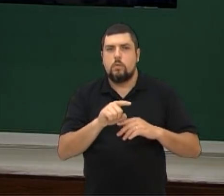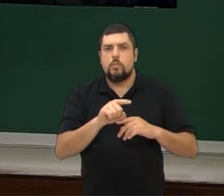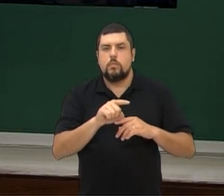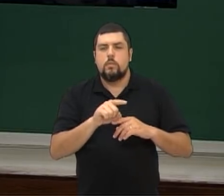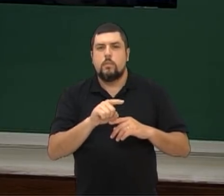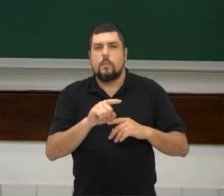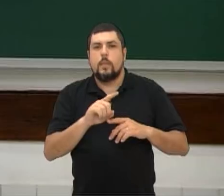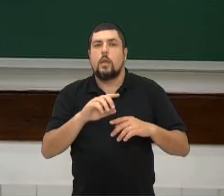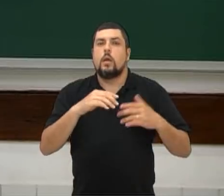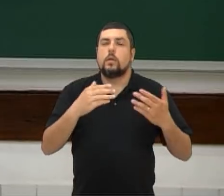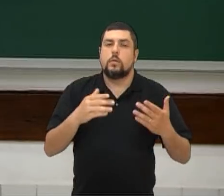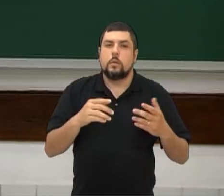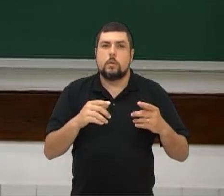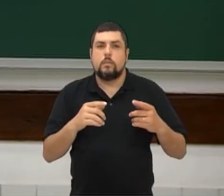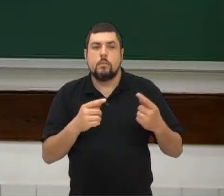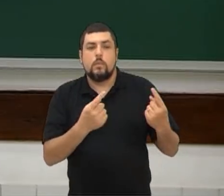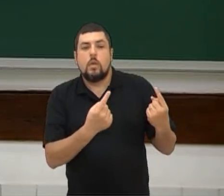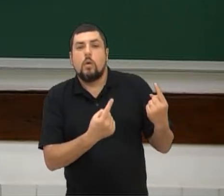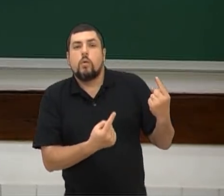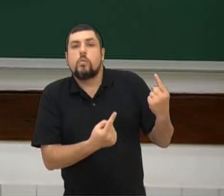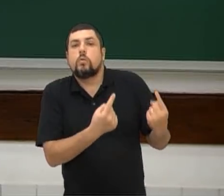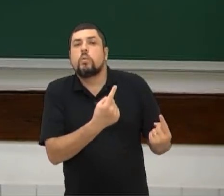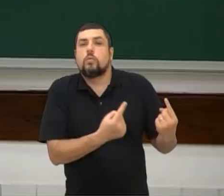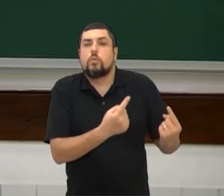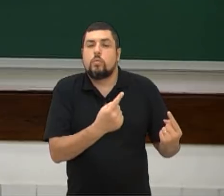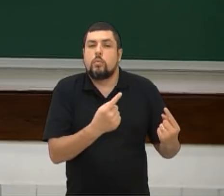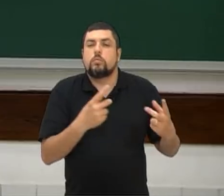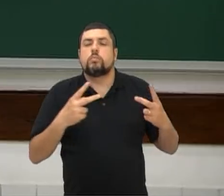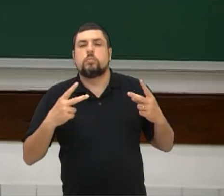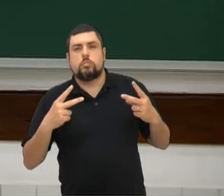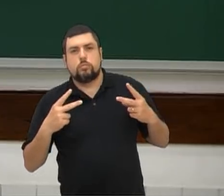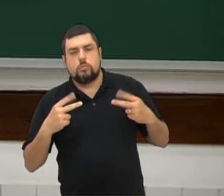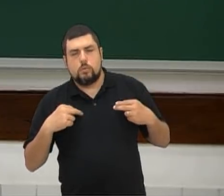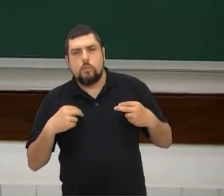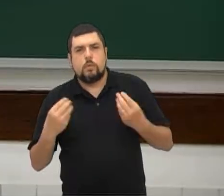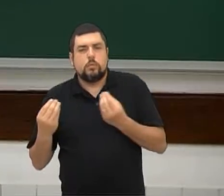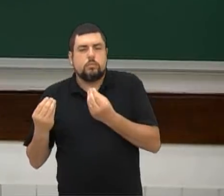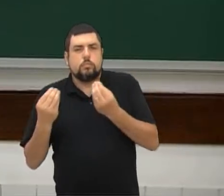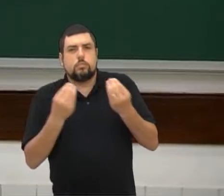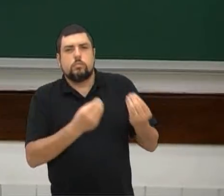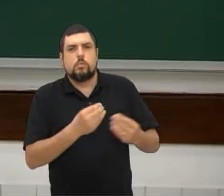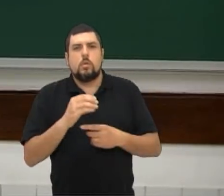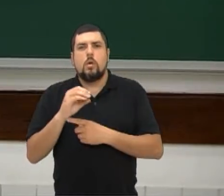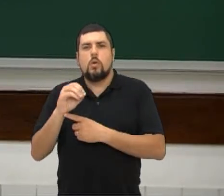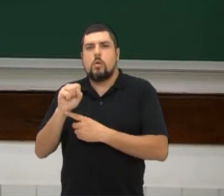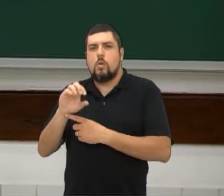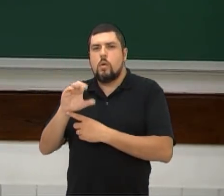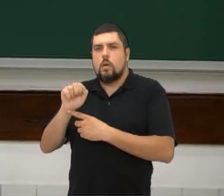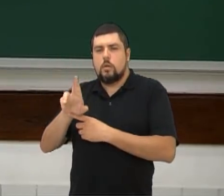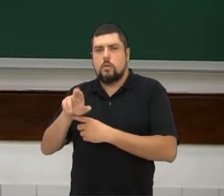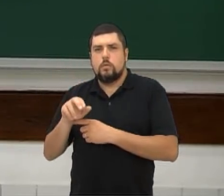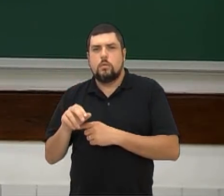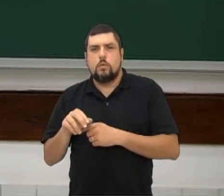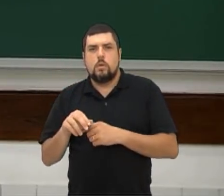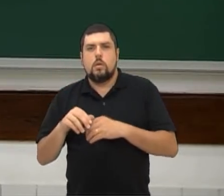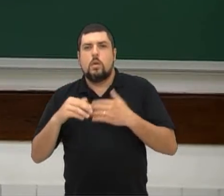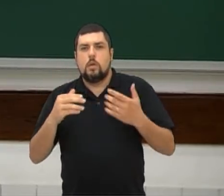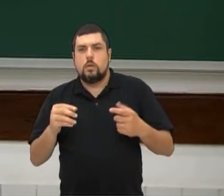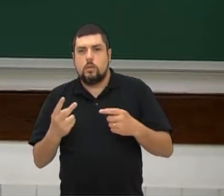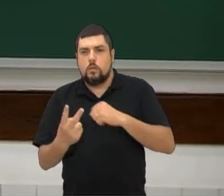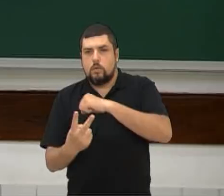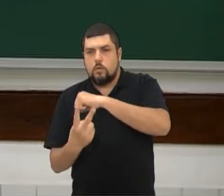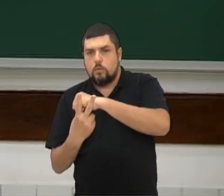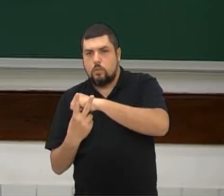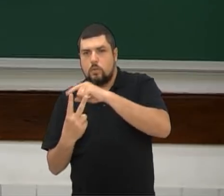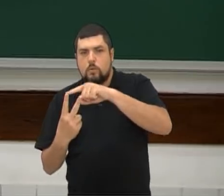desses que merece uma indicação ao Oscar. Então, um está excluindo o